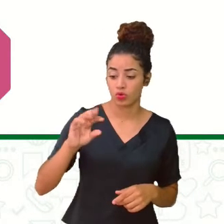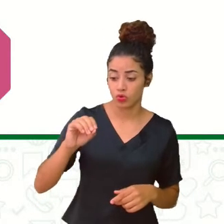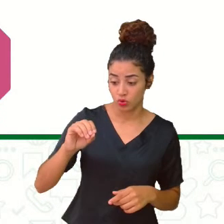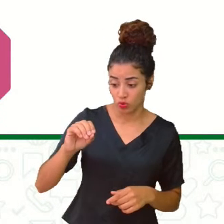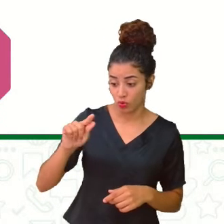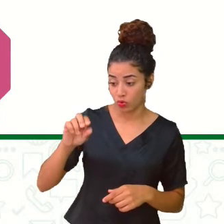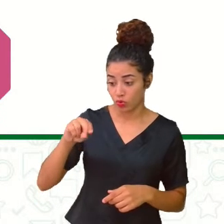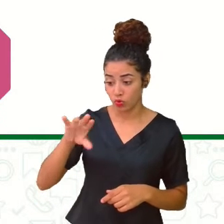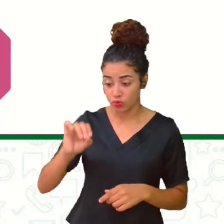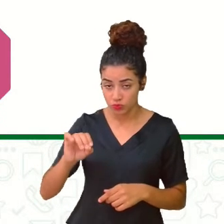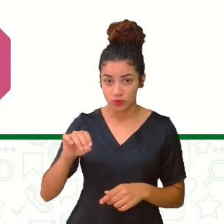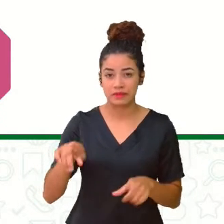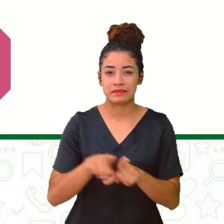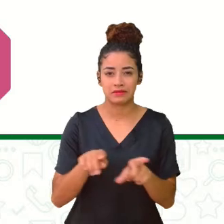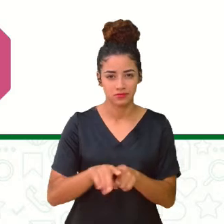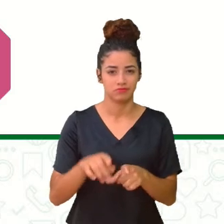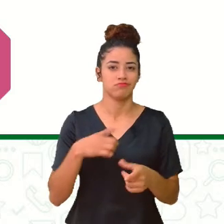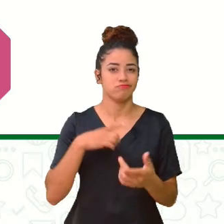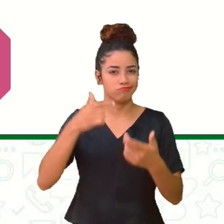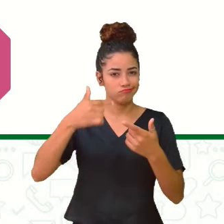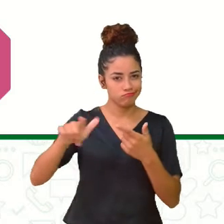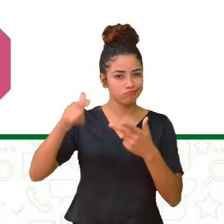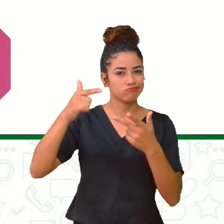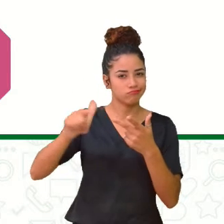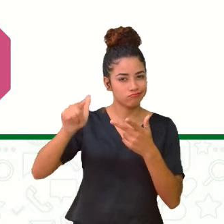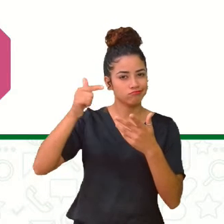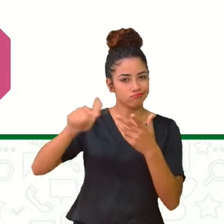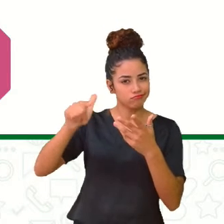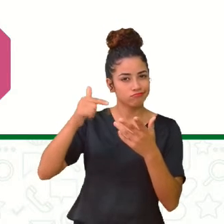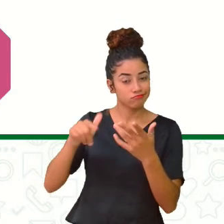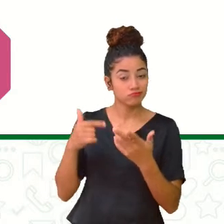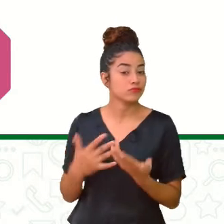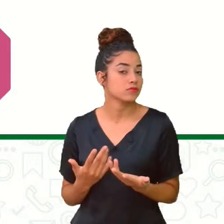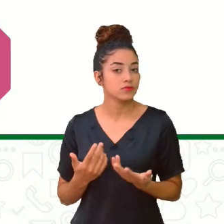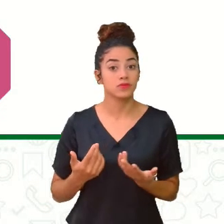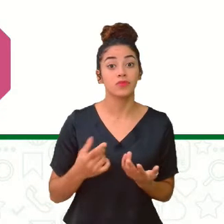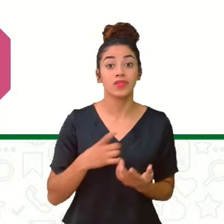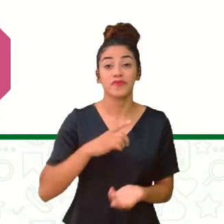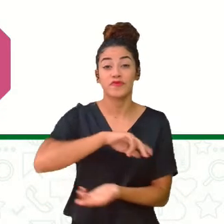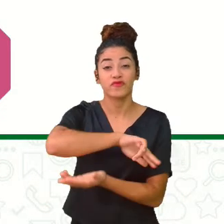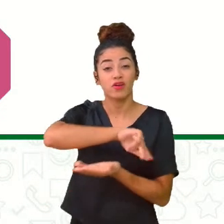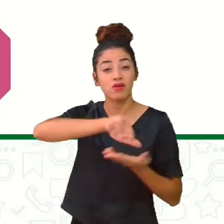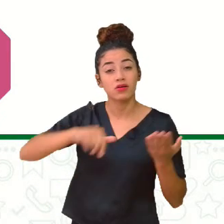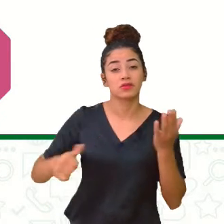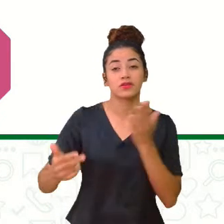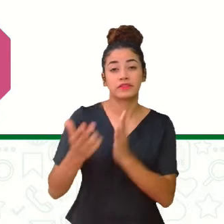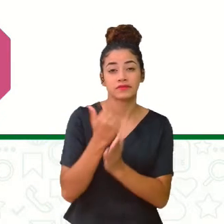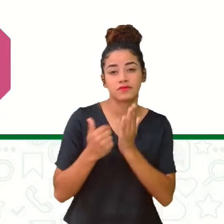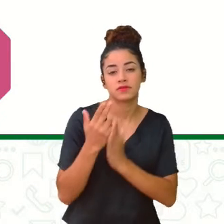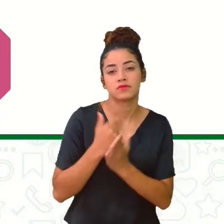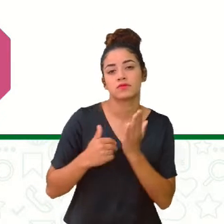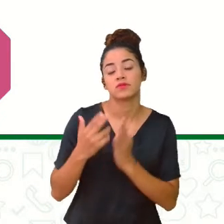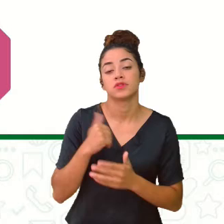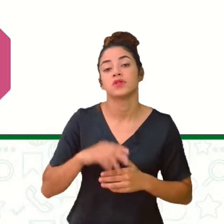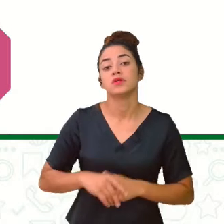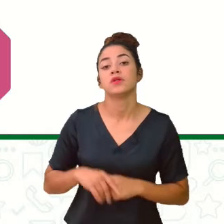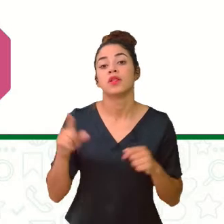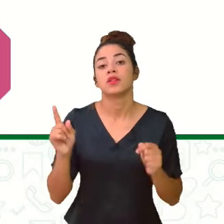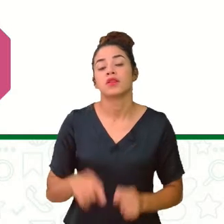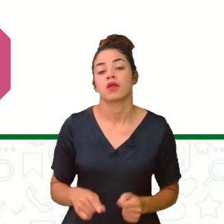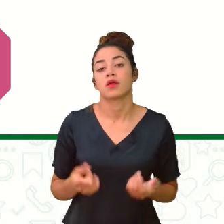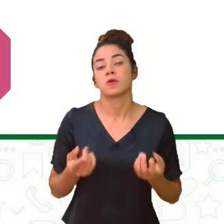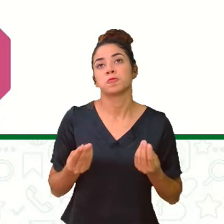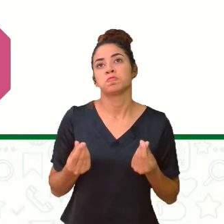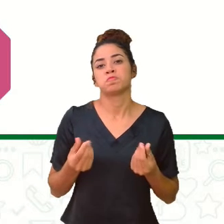o eneágono, né? O decágono. Então, várias figuras, vários polígonos, são